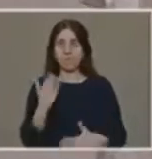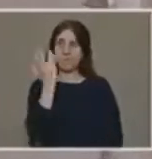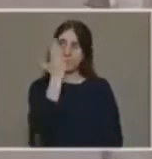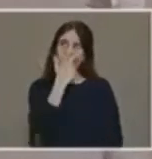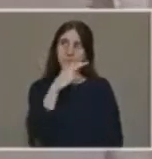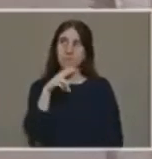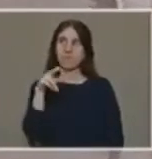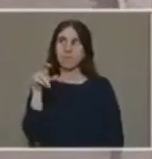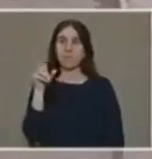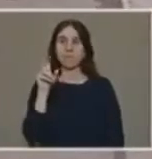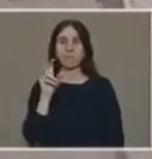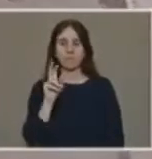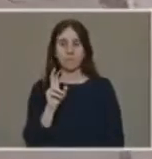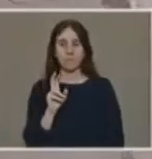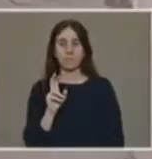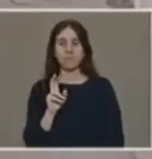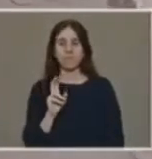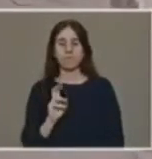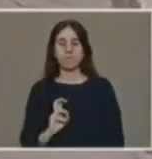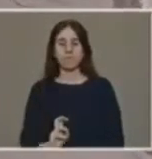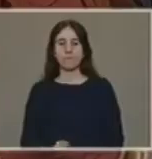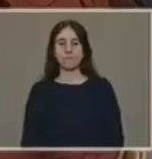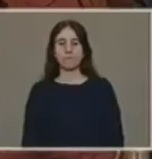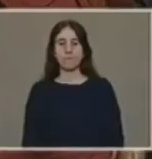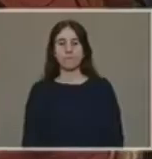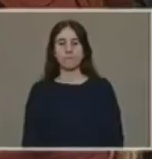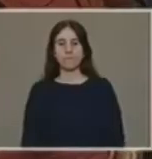para sempre.